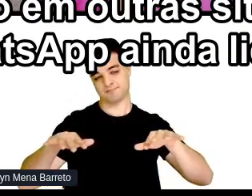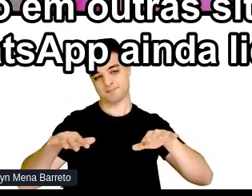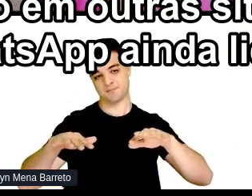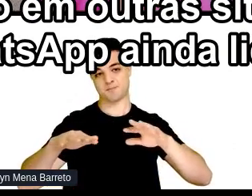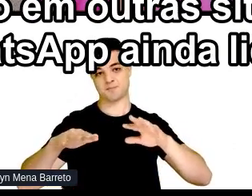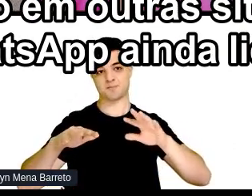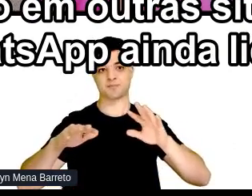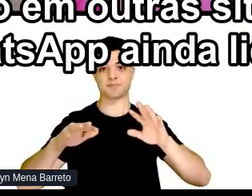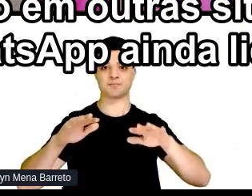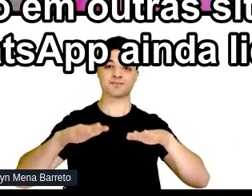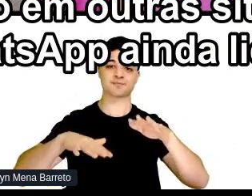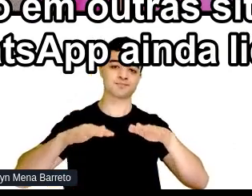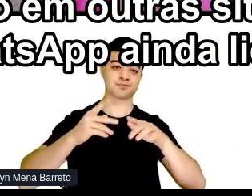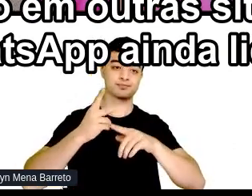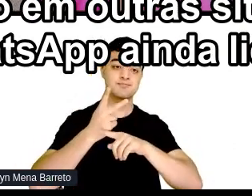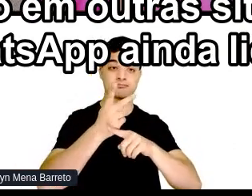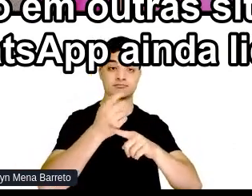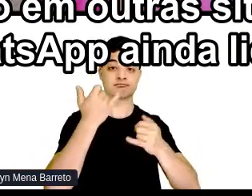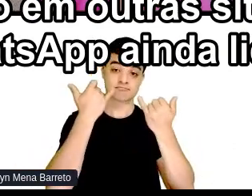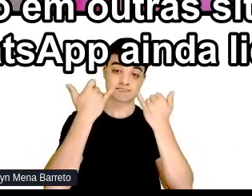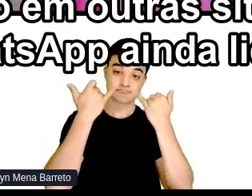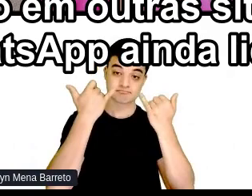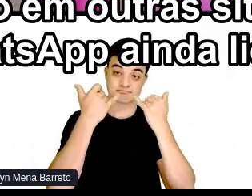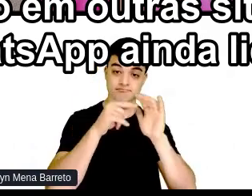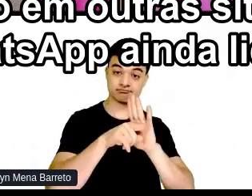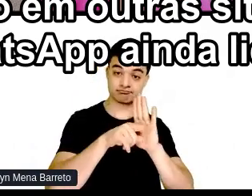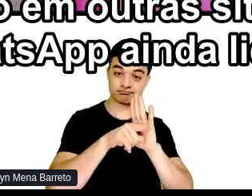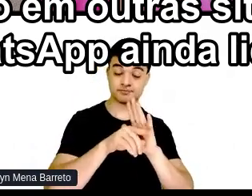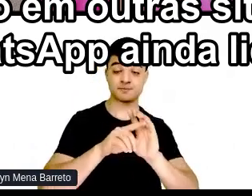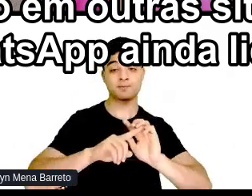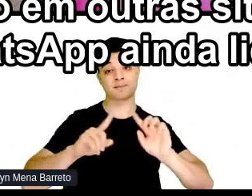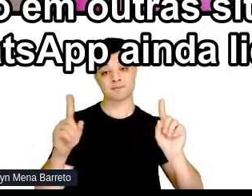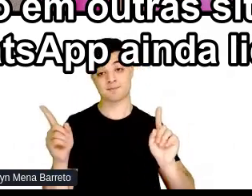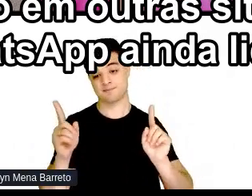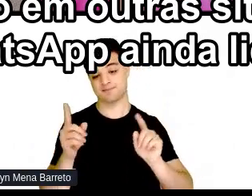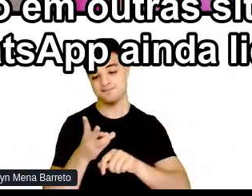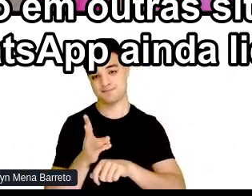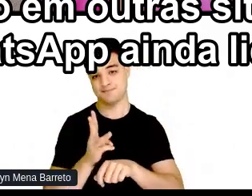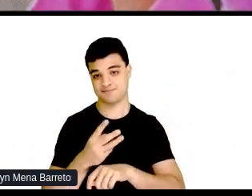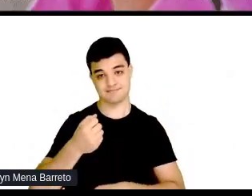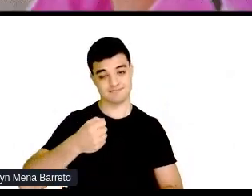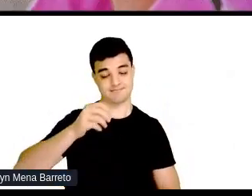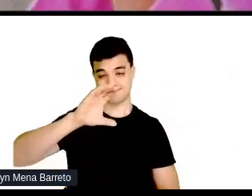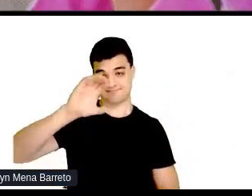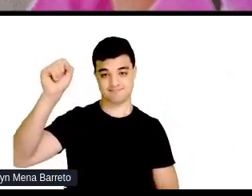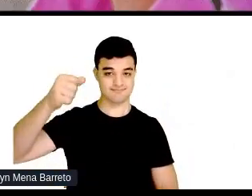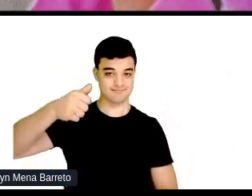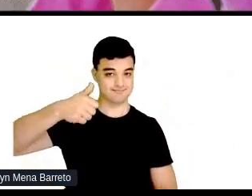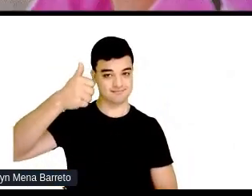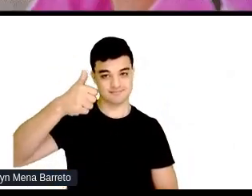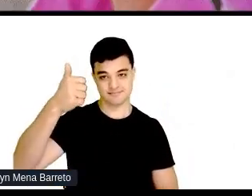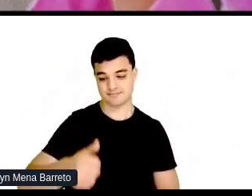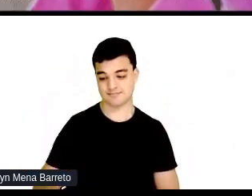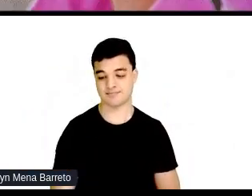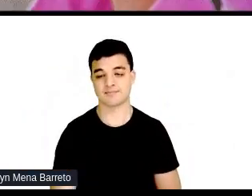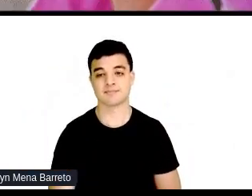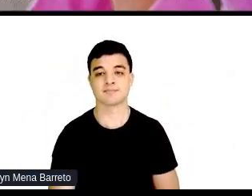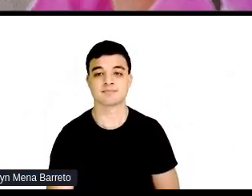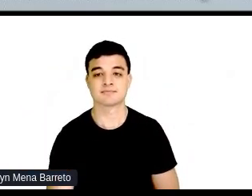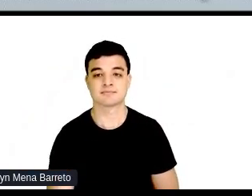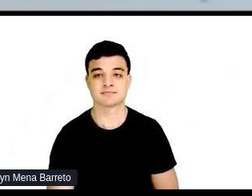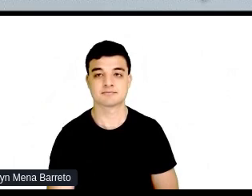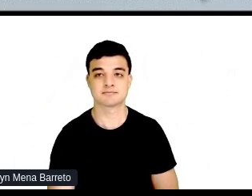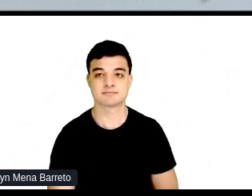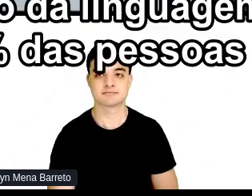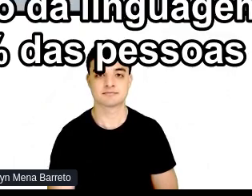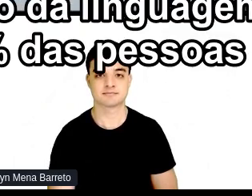Dentro dessa tendência, a gente tem a microtendência das fake news, que afetou bastante o público na terceira idade, justamente porque o principal